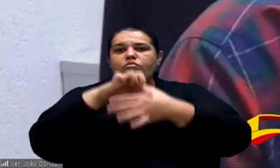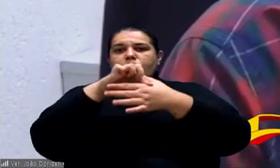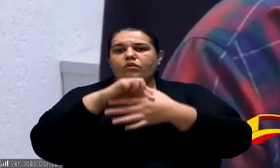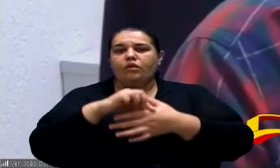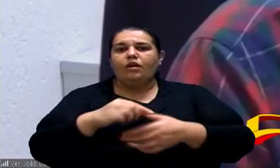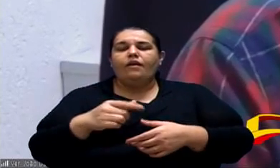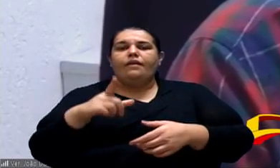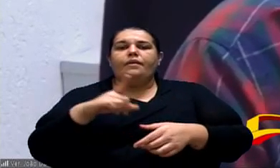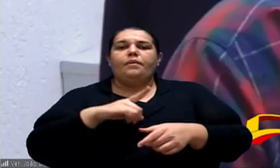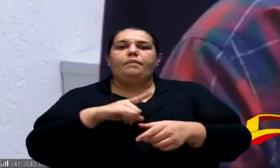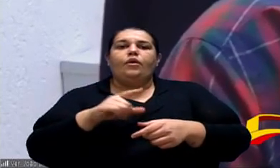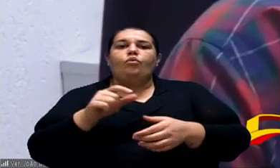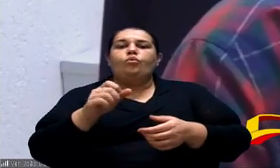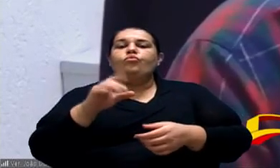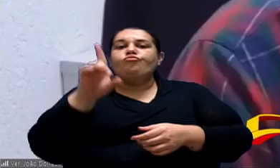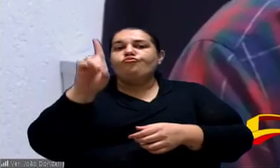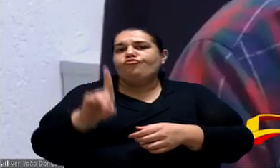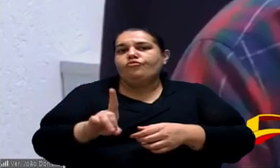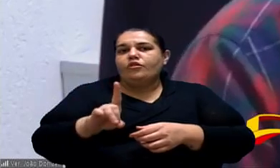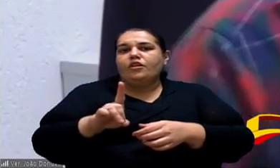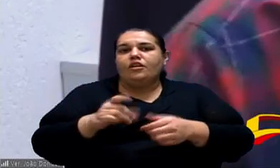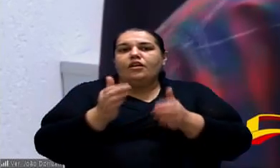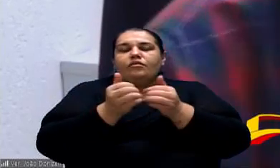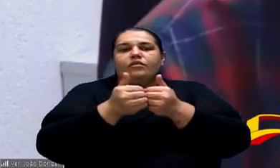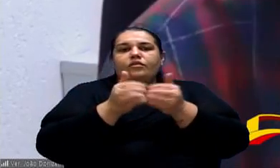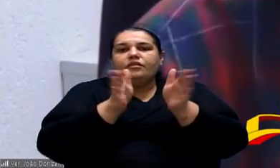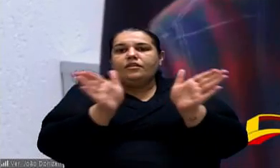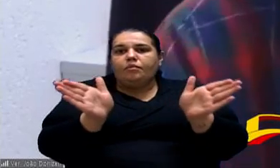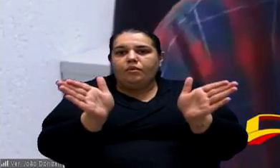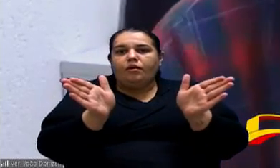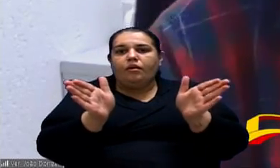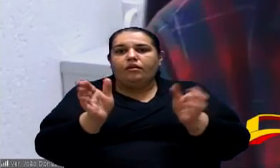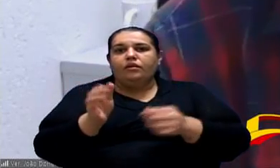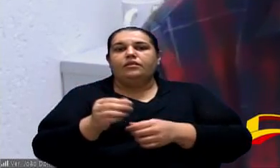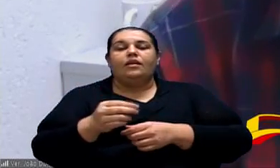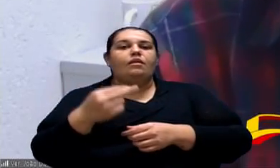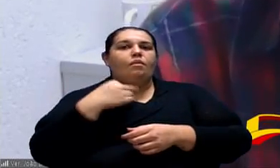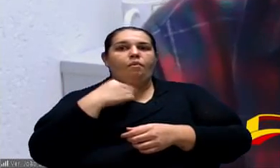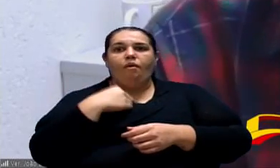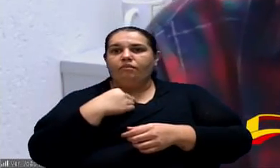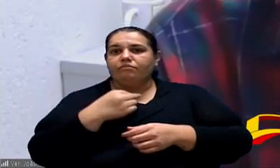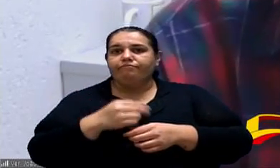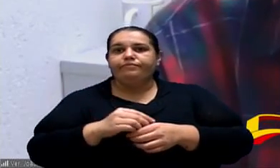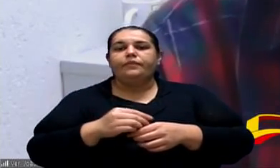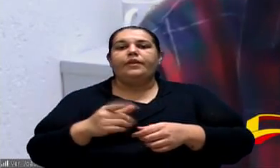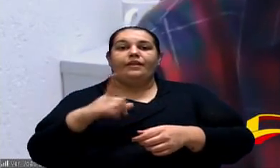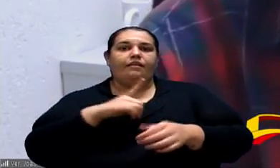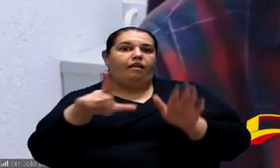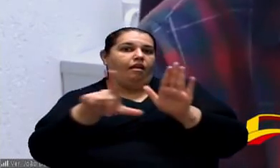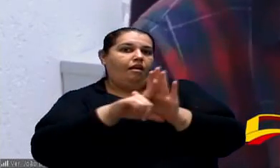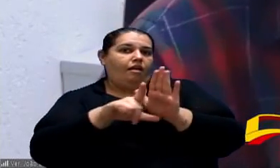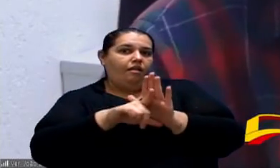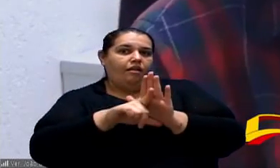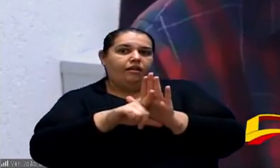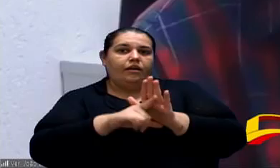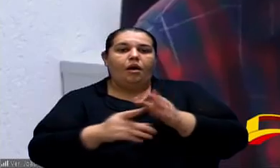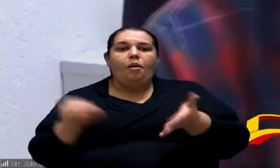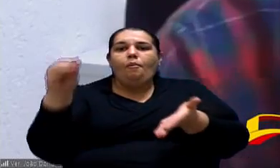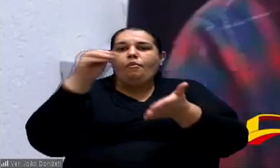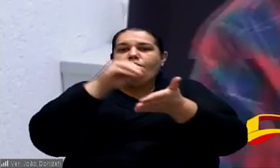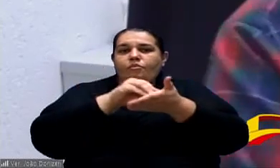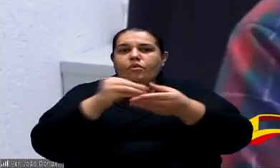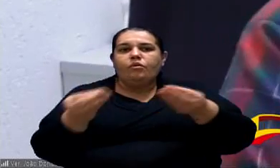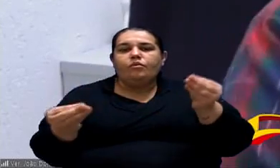temporária do alvará de funcionamento por 90 dias, e assim por diante. Então, com a lei existente, mais a complementação